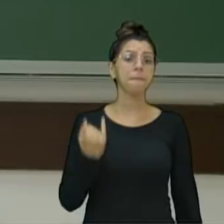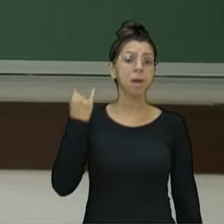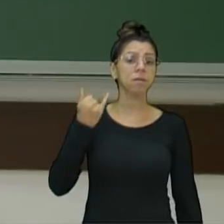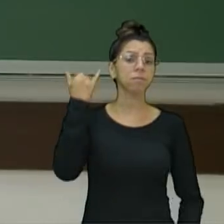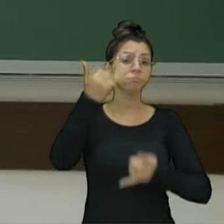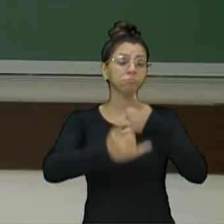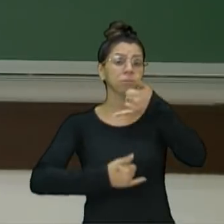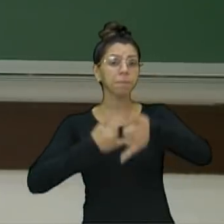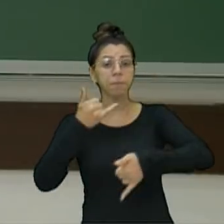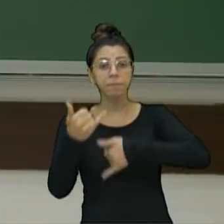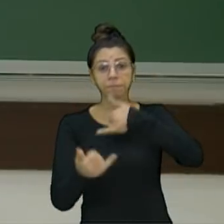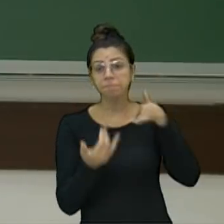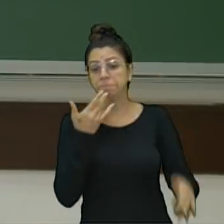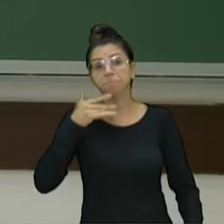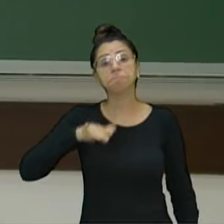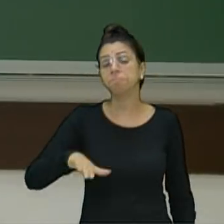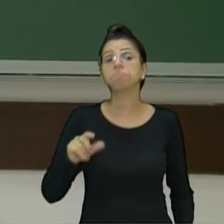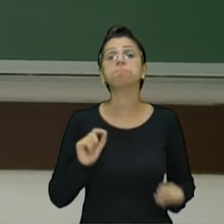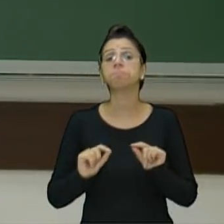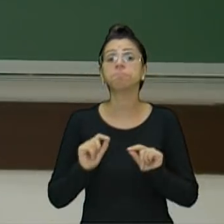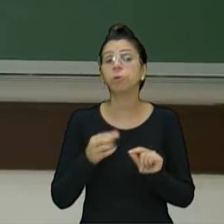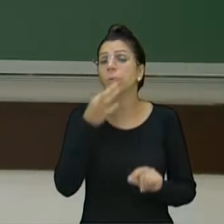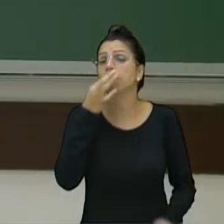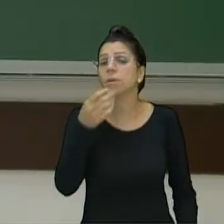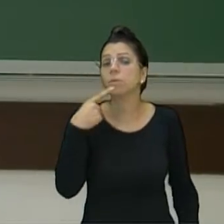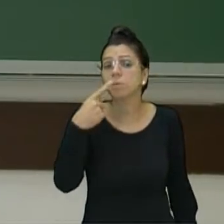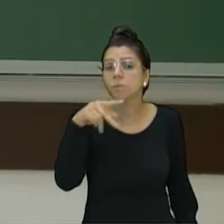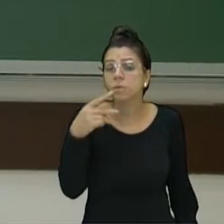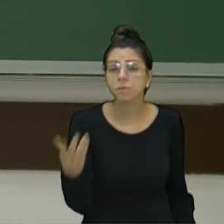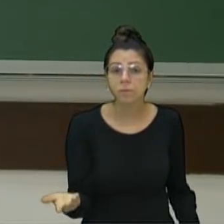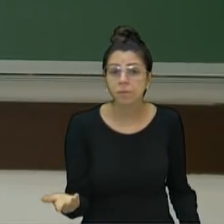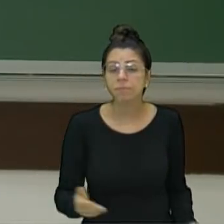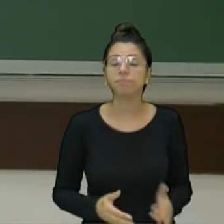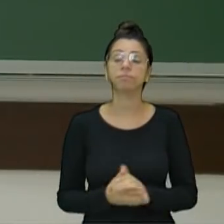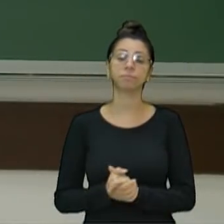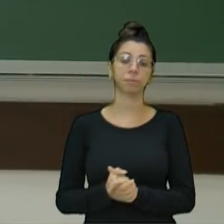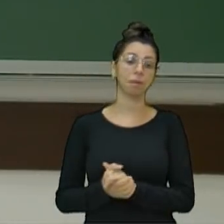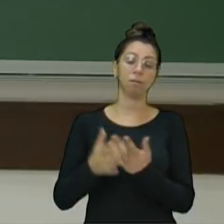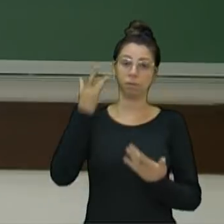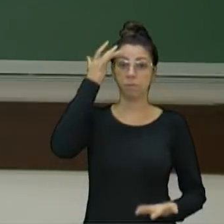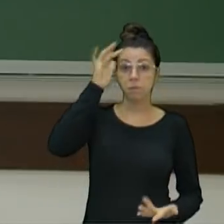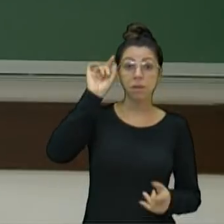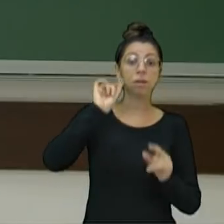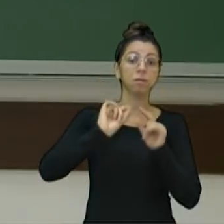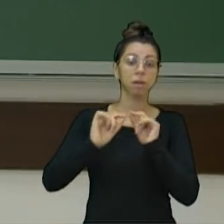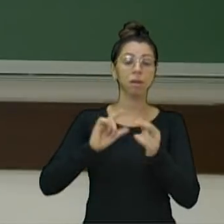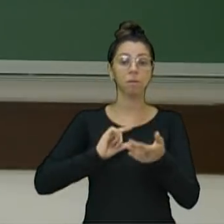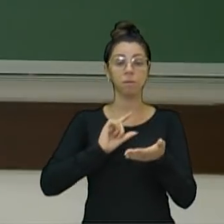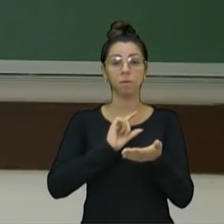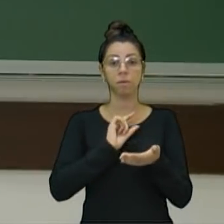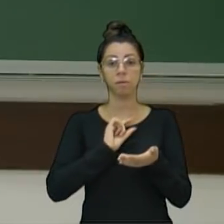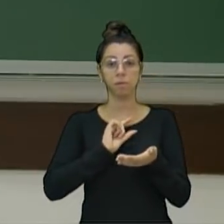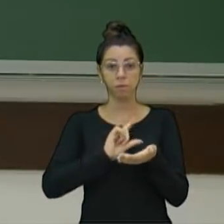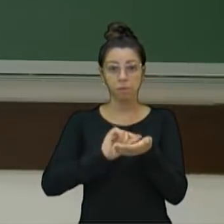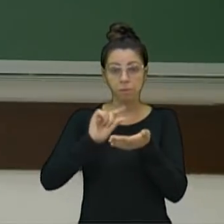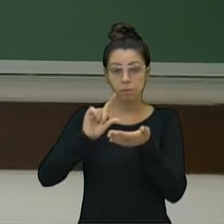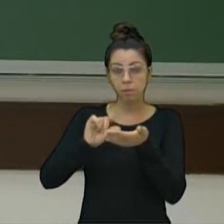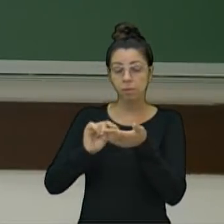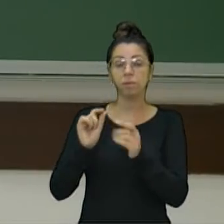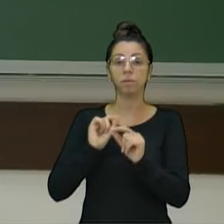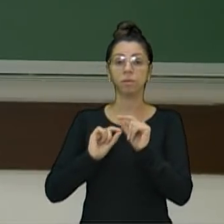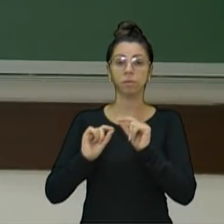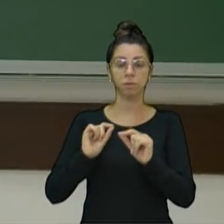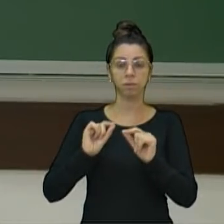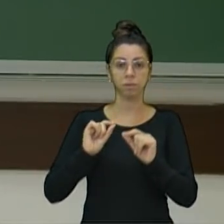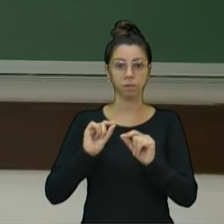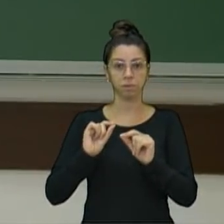atividades recreativas na infância, o que você acha? Olha, não sei se você sabe, mas tem o artigo 31 da Declaração dos Direitos